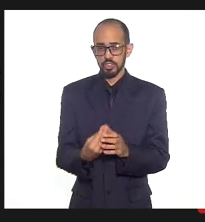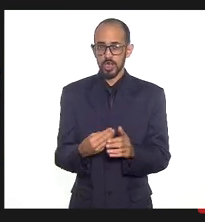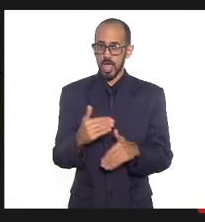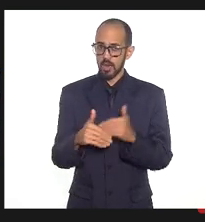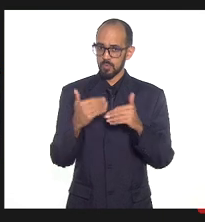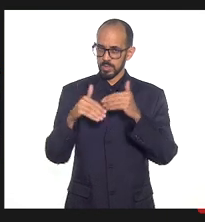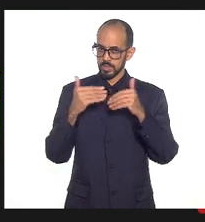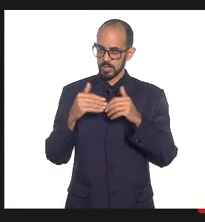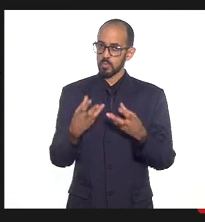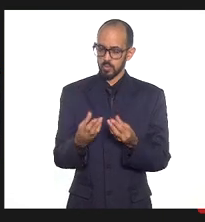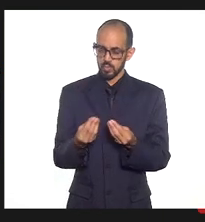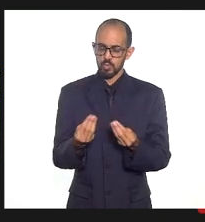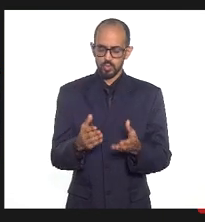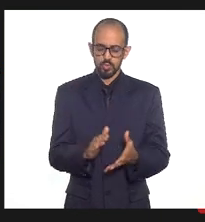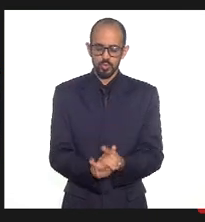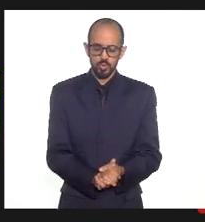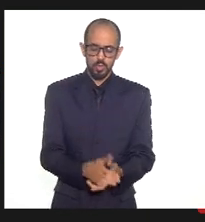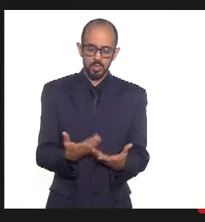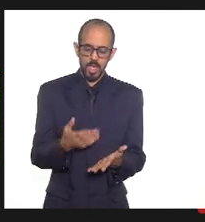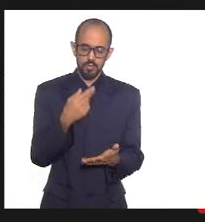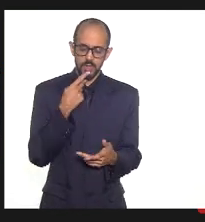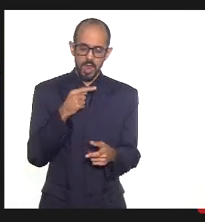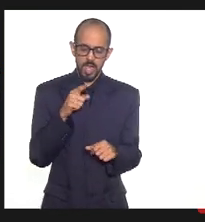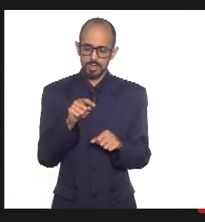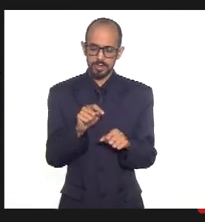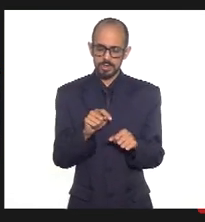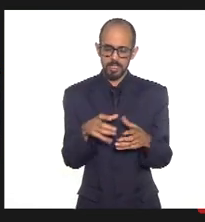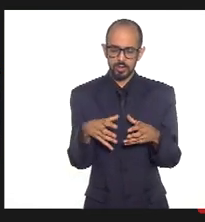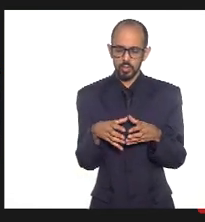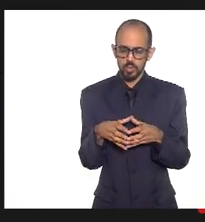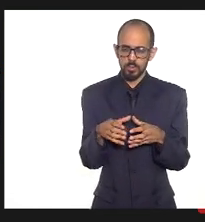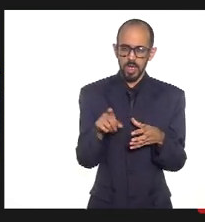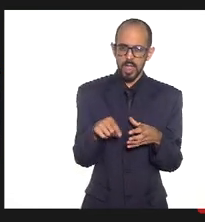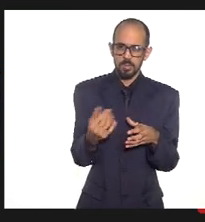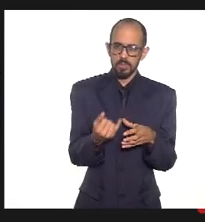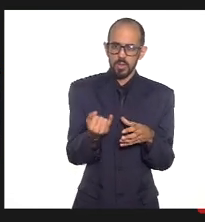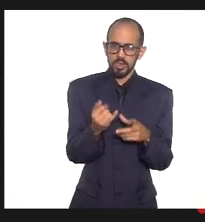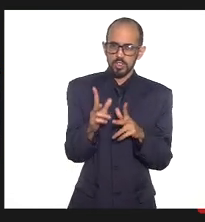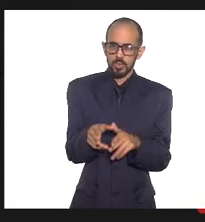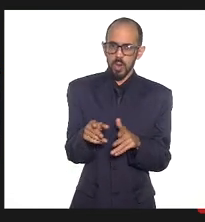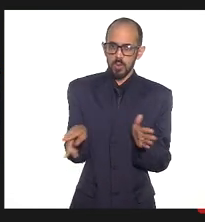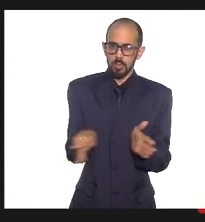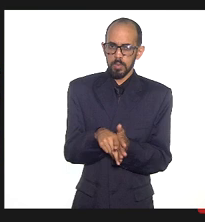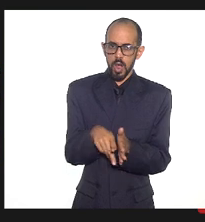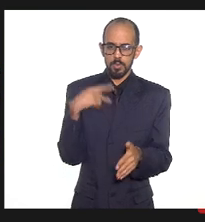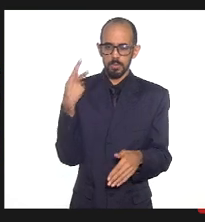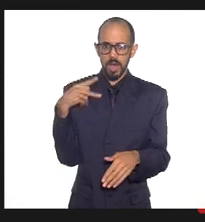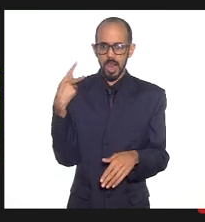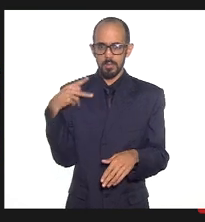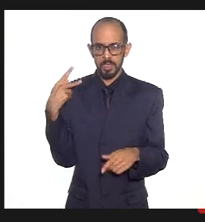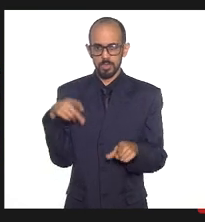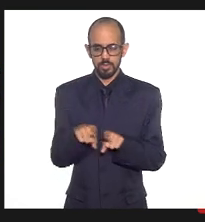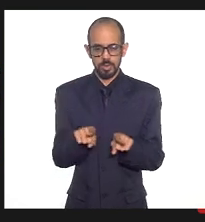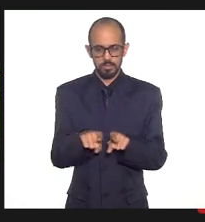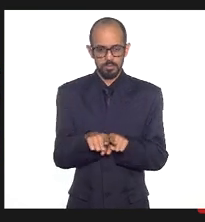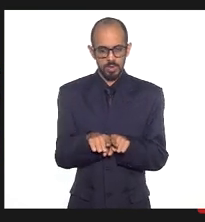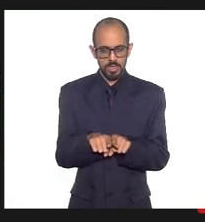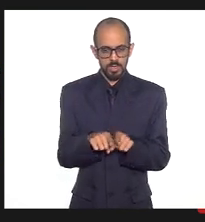eu queria, então, dizer que essa frente é tão fundamental quanto o próprio Parlamento para a Democracia, e eu queria desejar